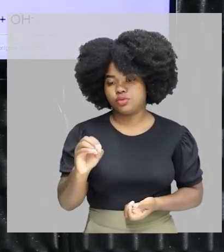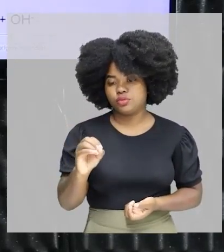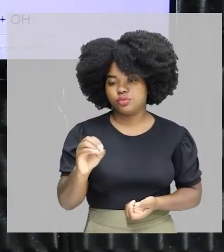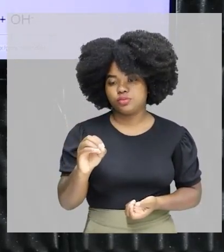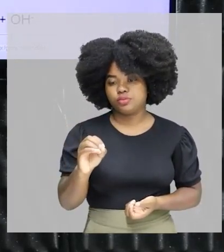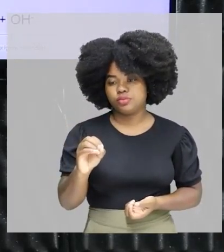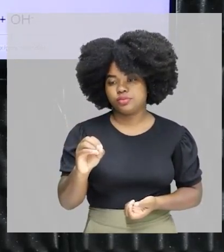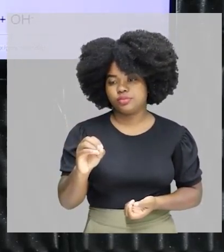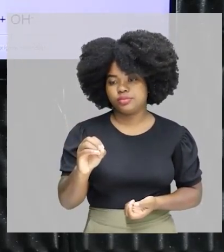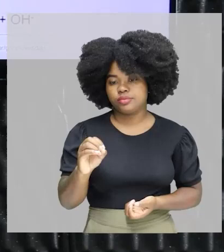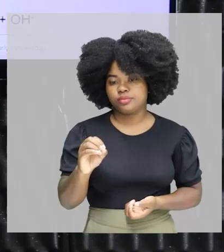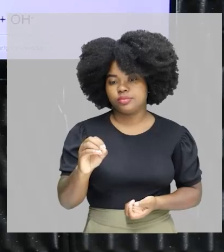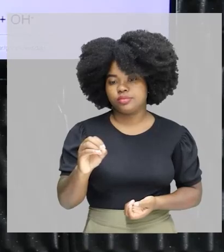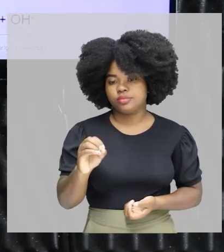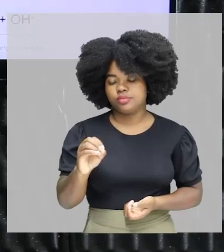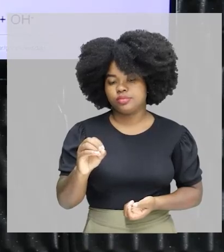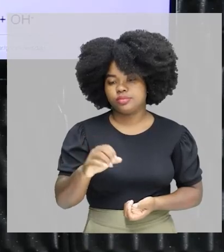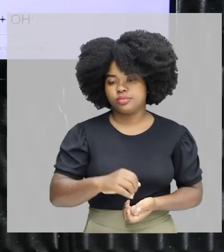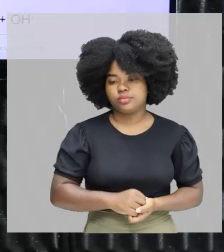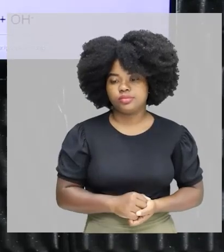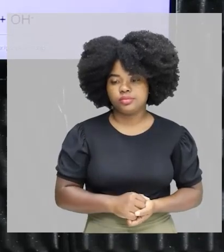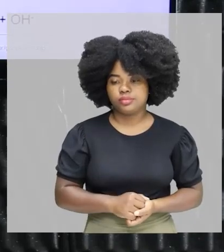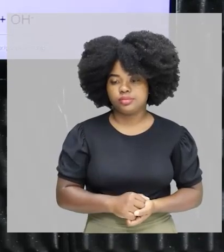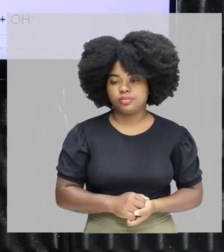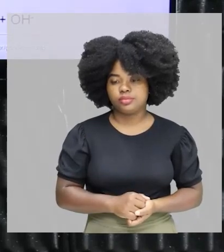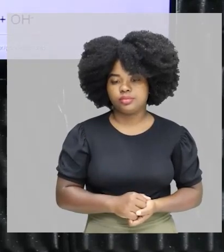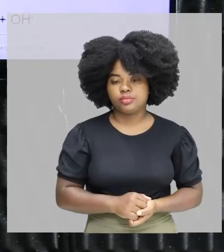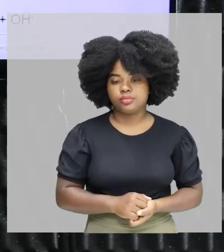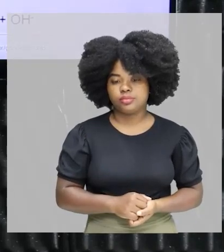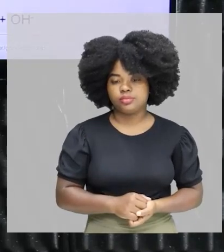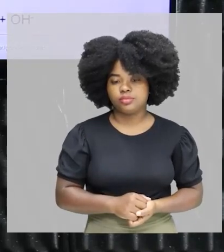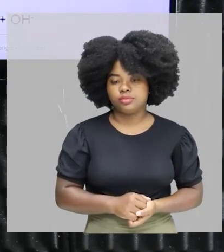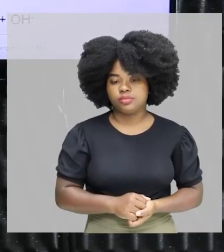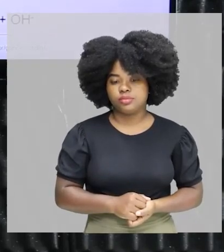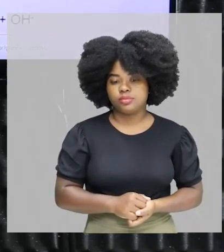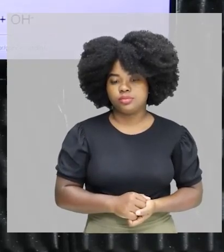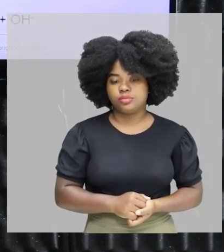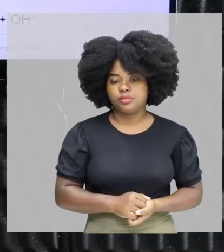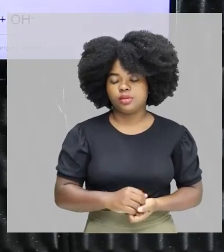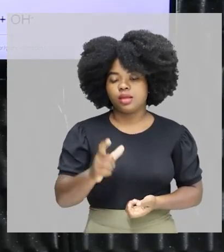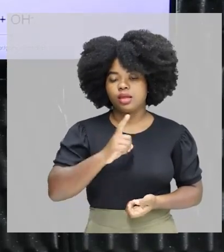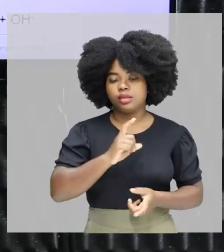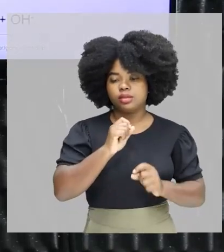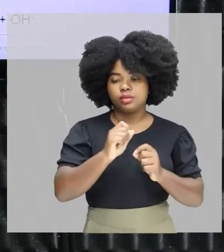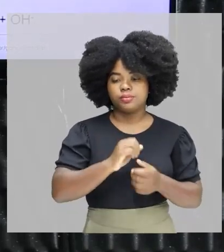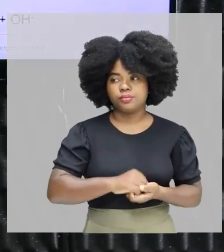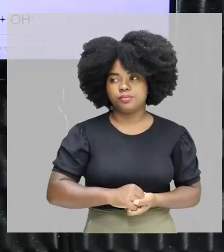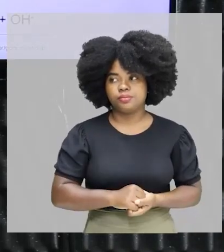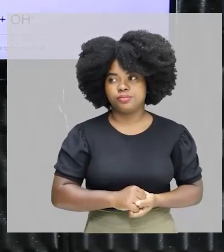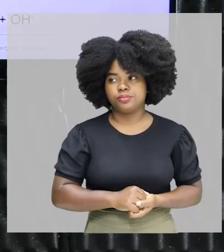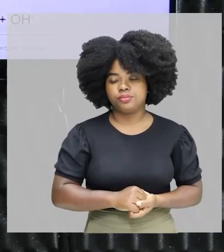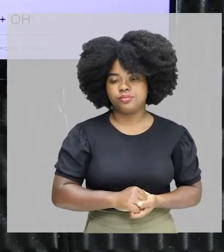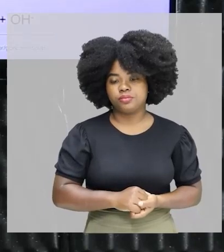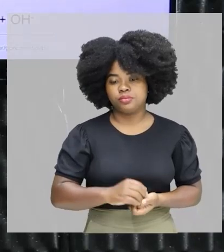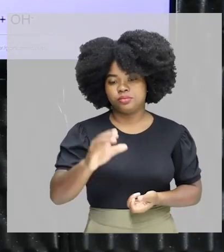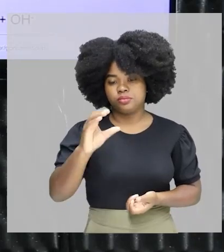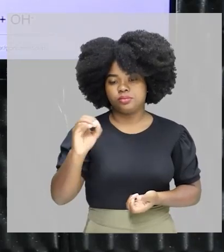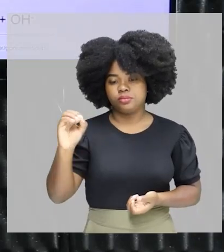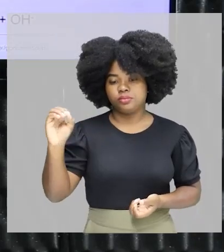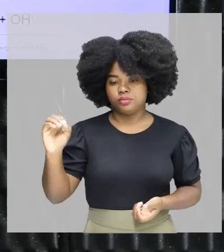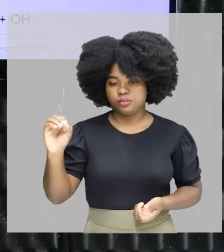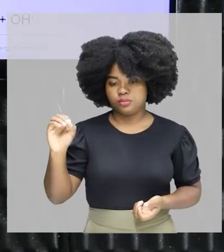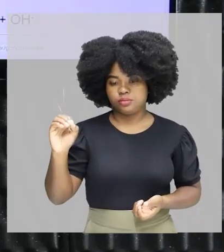do ânion e vou ter agora o ácido carboxílico. Aqui na extremidade, onde eu tinha